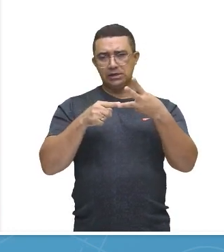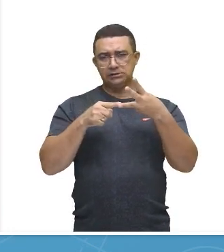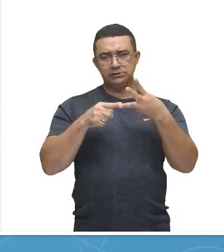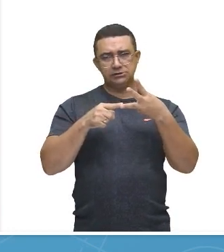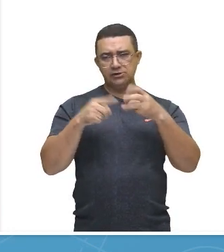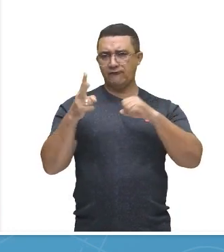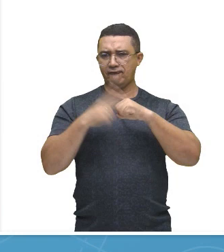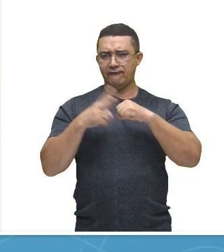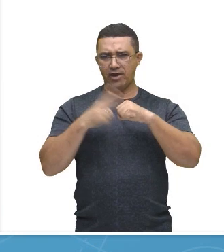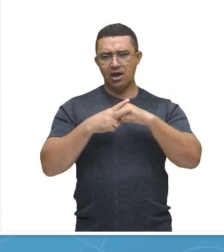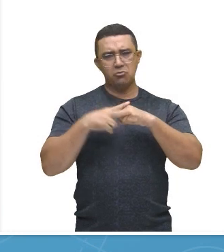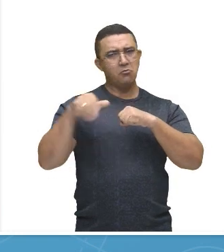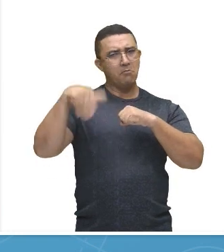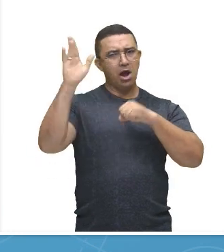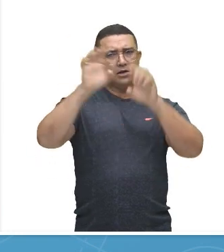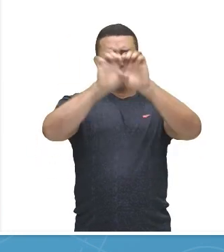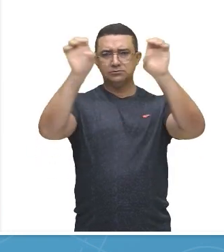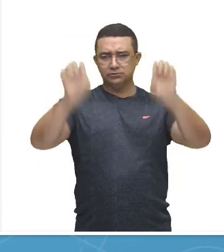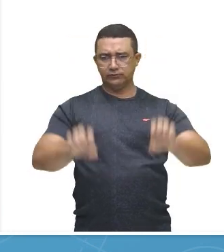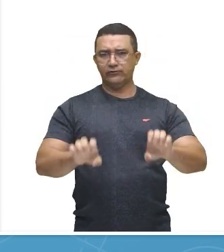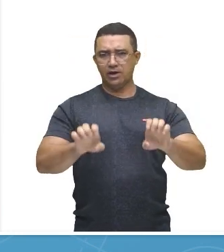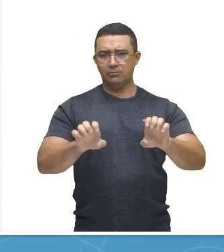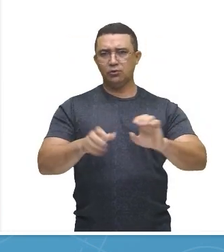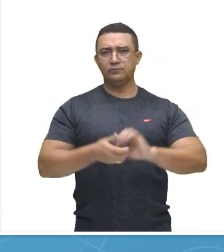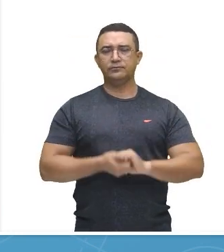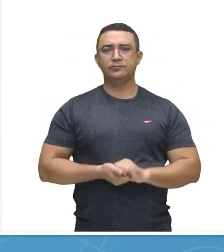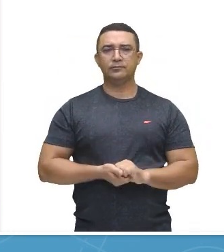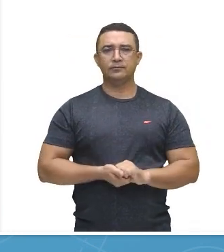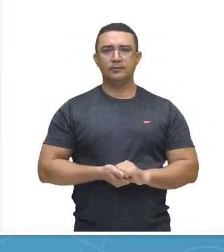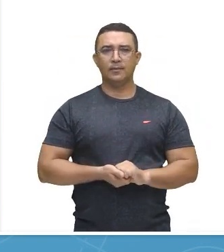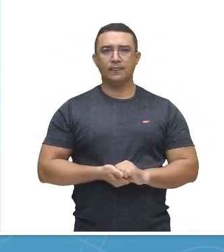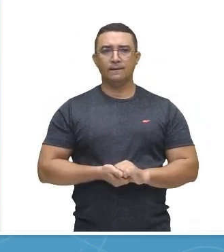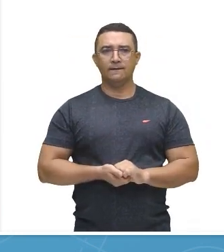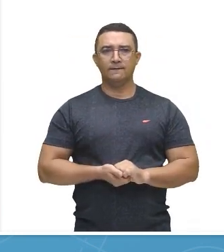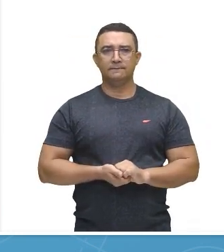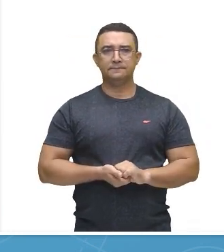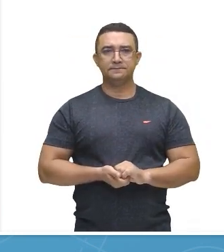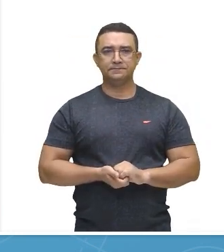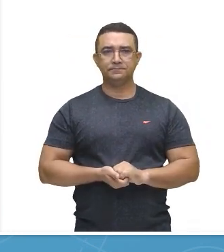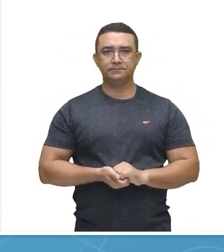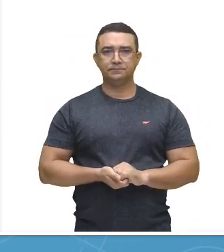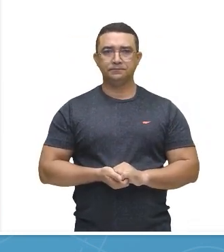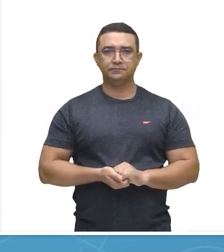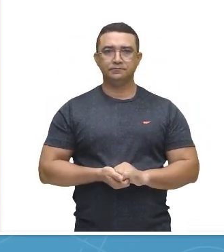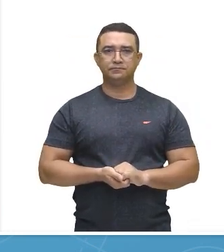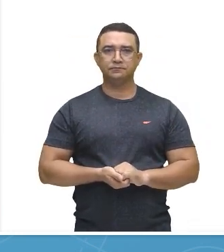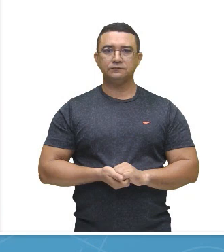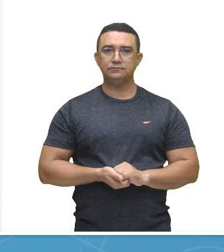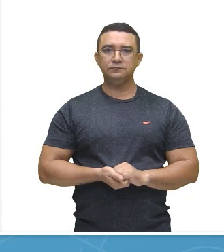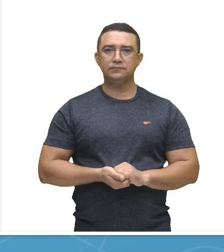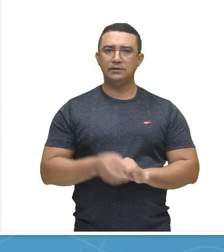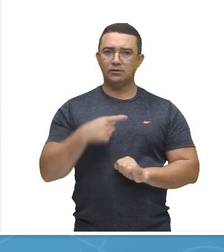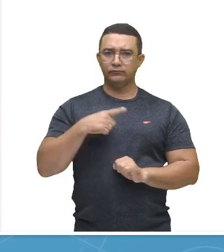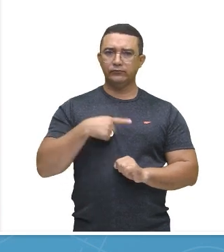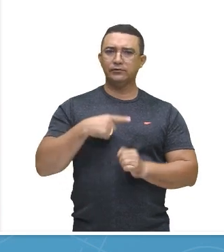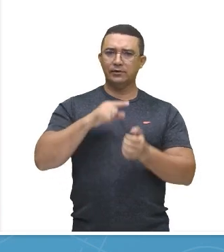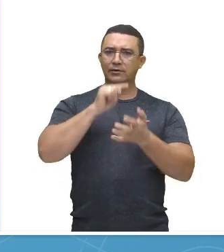que apresenta 2 ou mais verbos. Olha o primeiro exemplo. Já destacamos os verbos. Vários